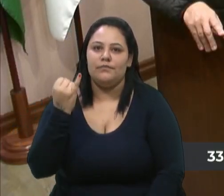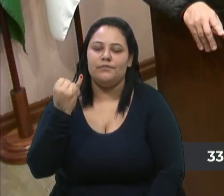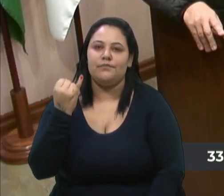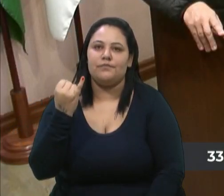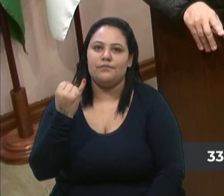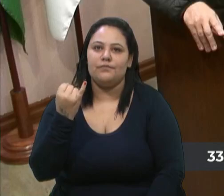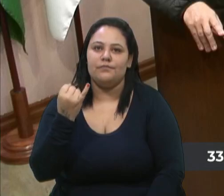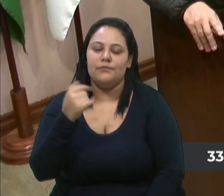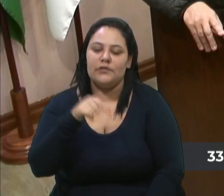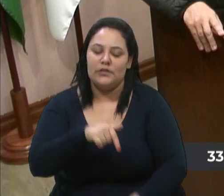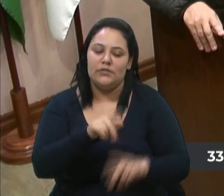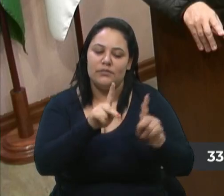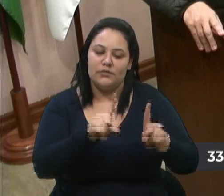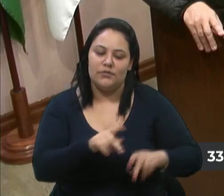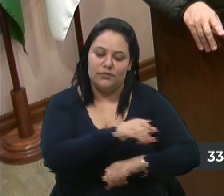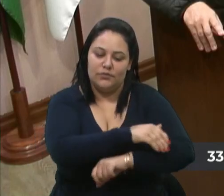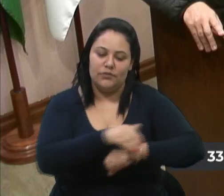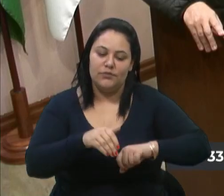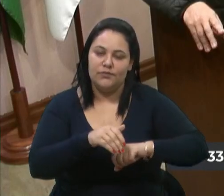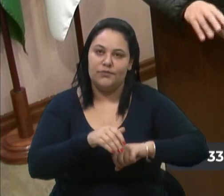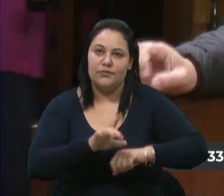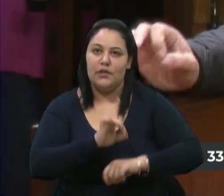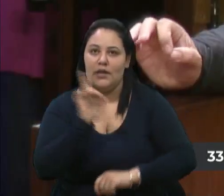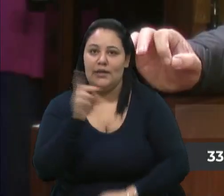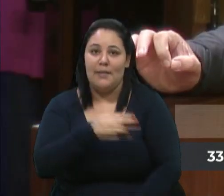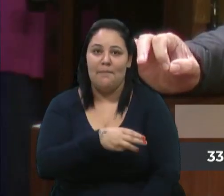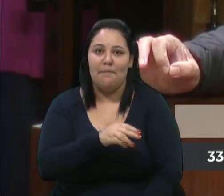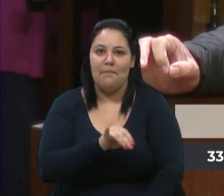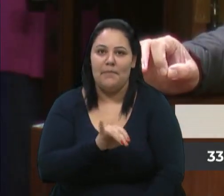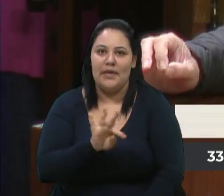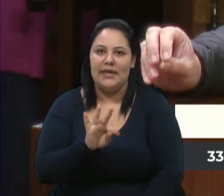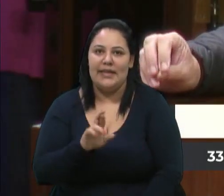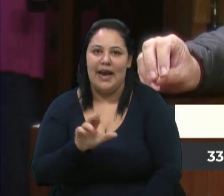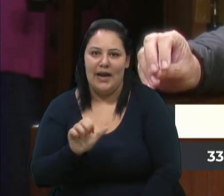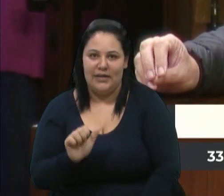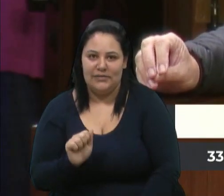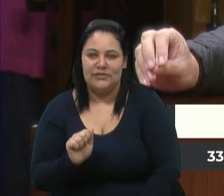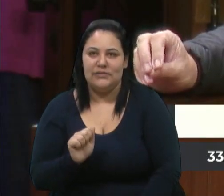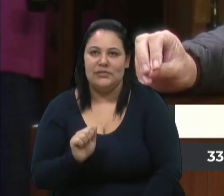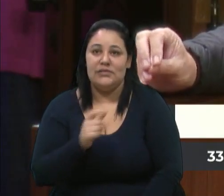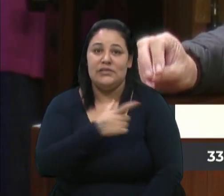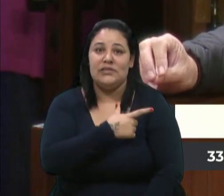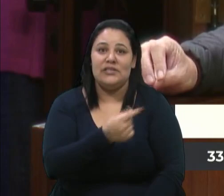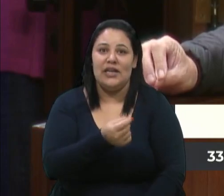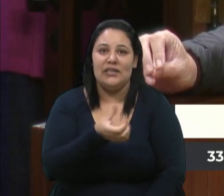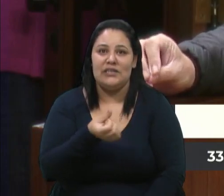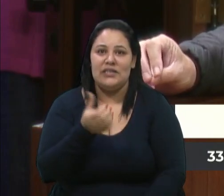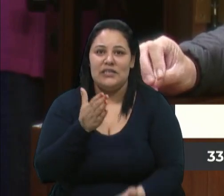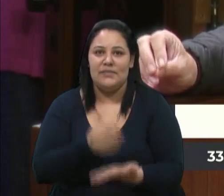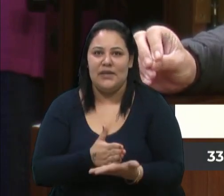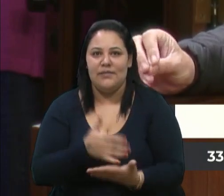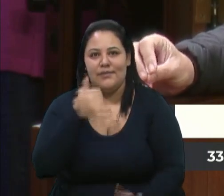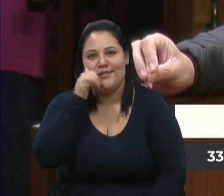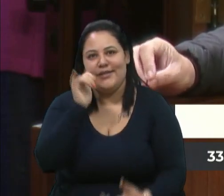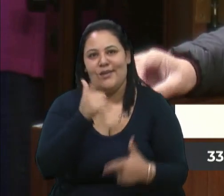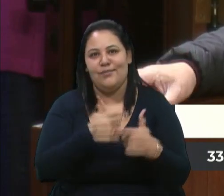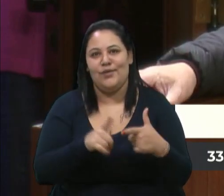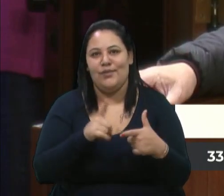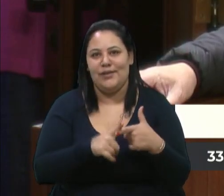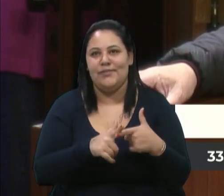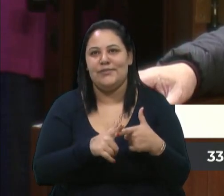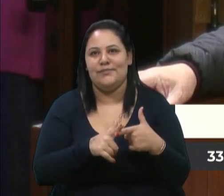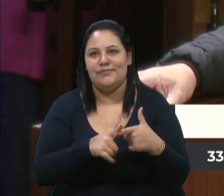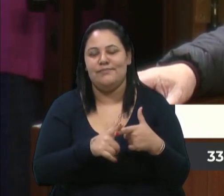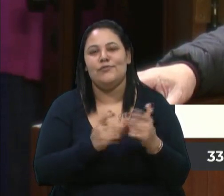situação de rua lá da Mitra Diocesana, eles saem às 6h30, justamente para evitar problemas com os estudantes